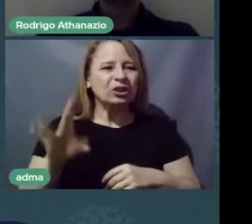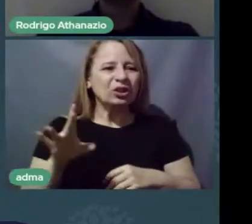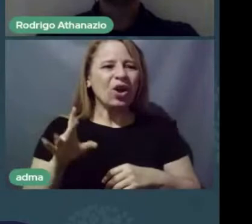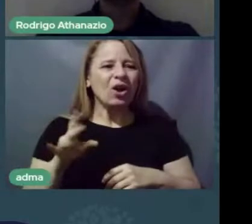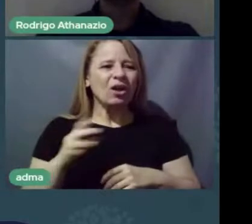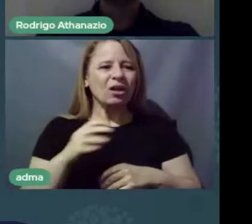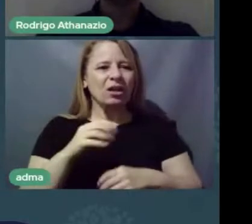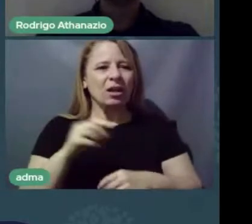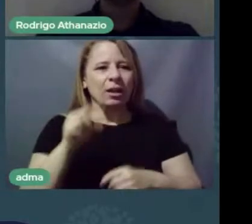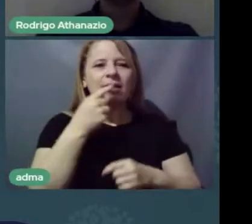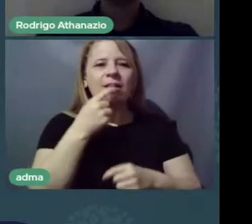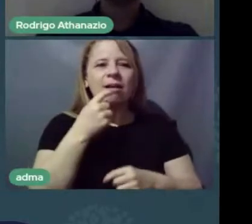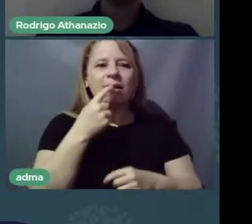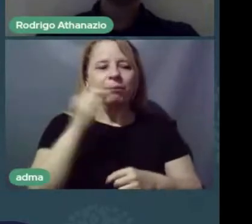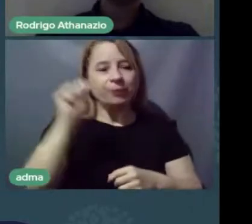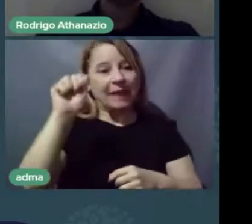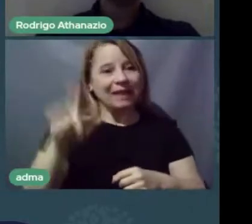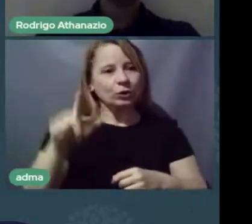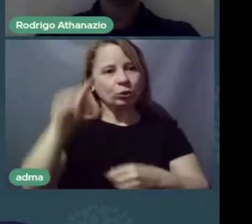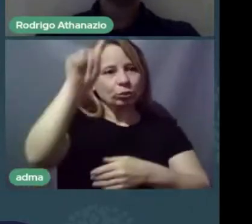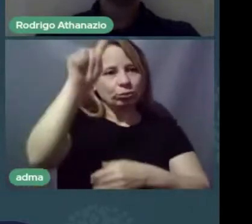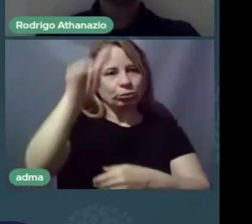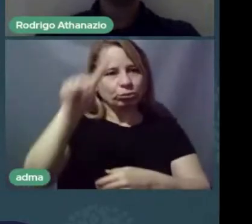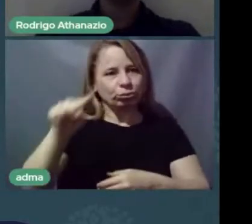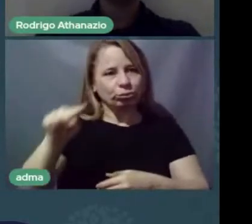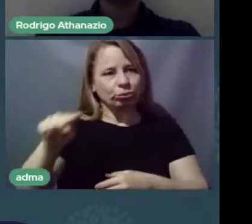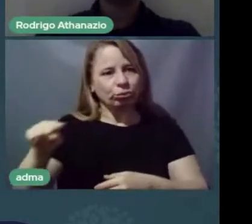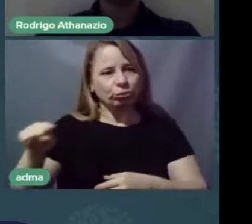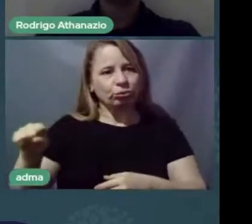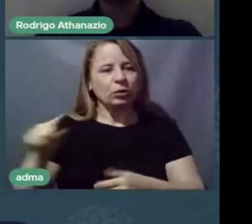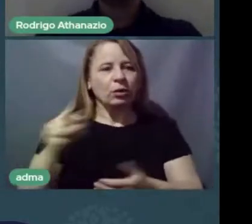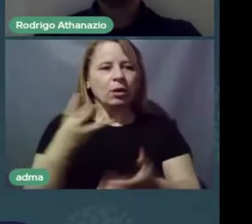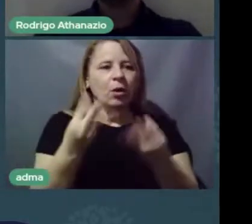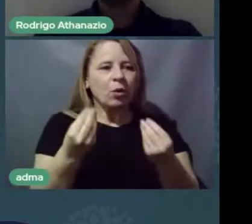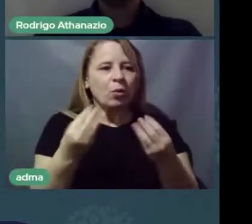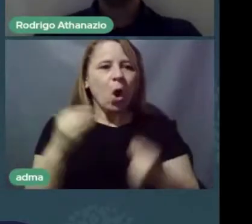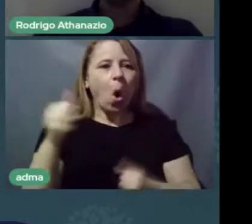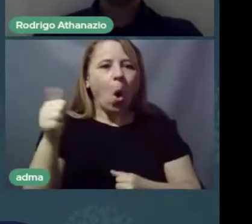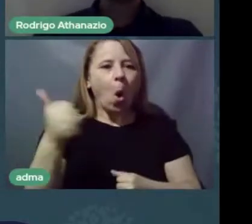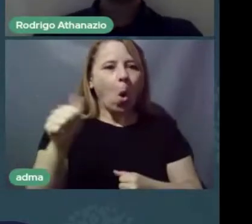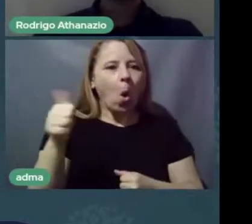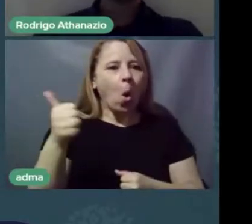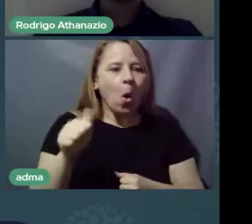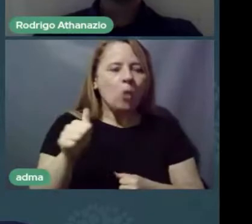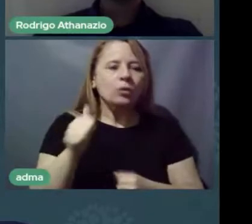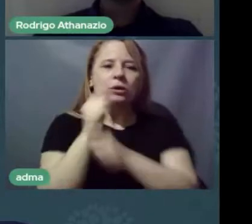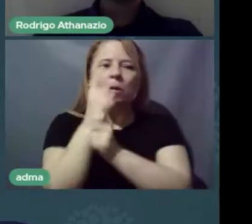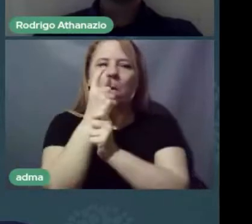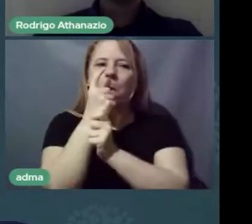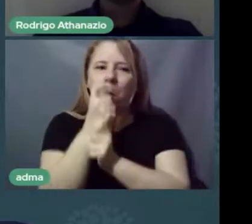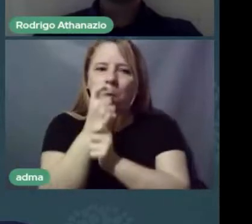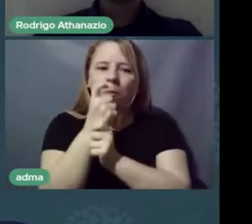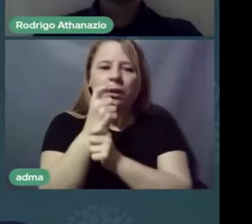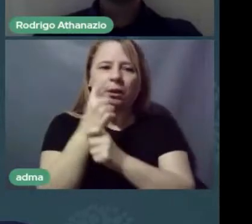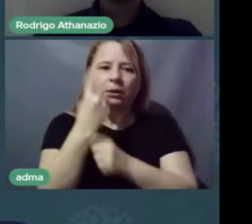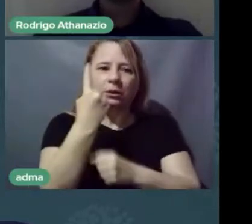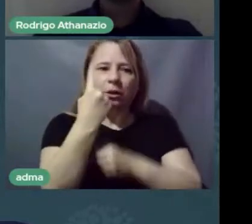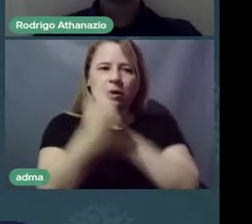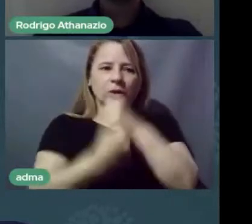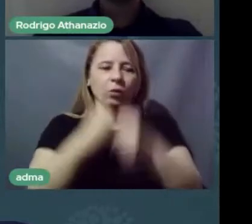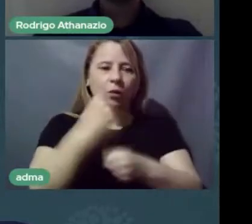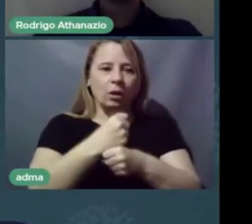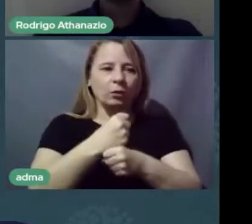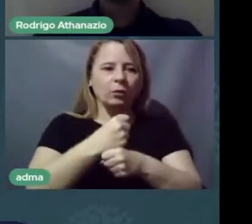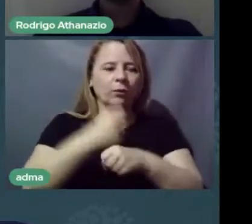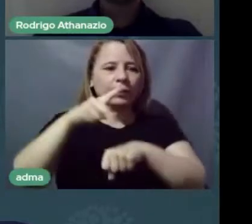essa linha azul são os pacientes que usam mais do que 11 bombinhas ao longo do ano, enquanto aqui, por exemplo, em preto, são pacientes